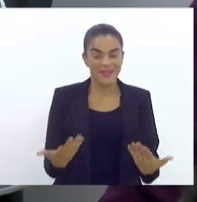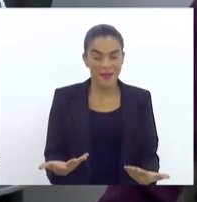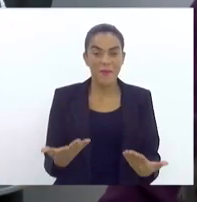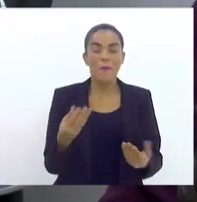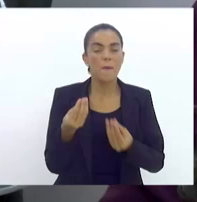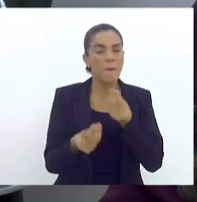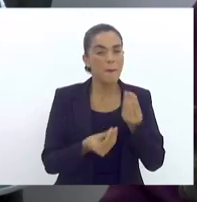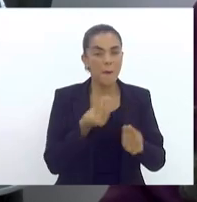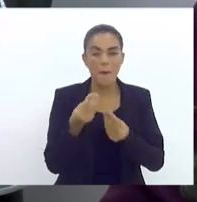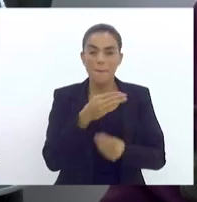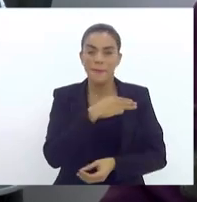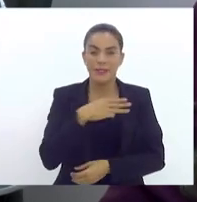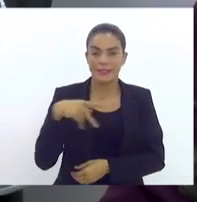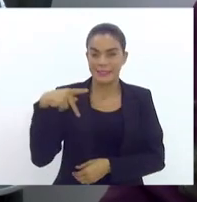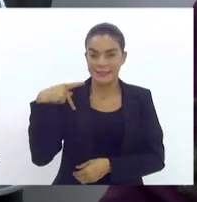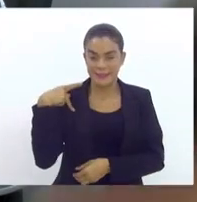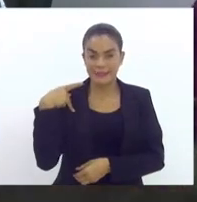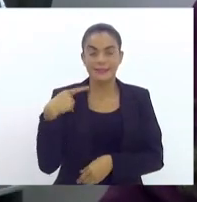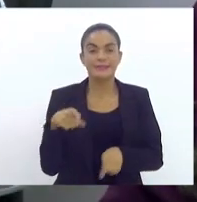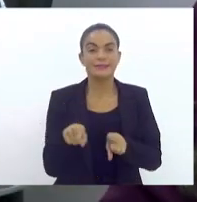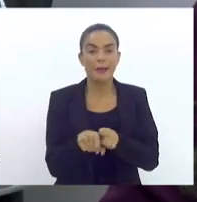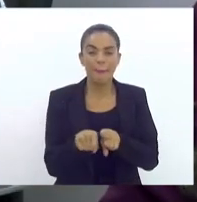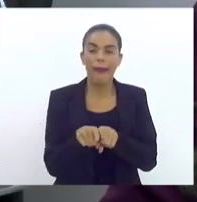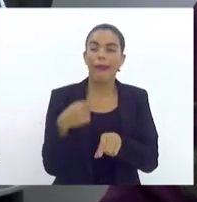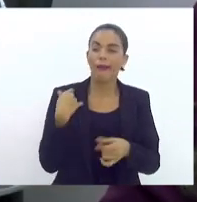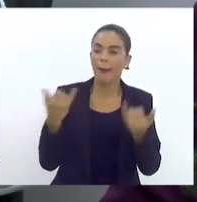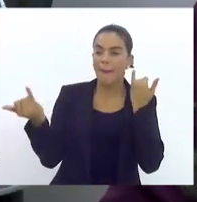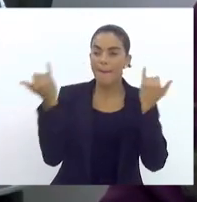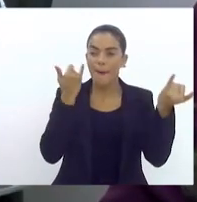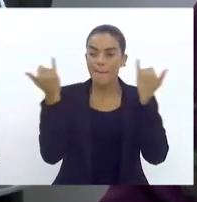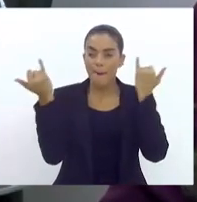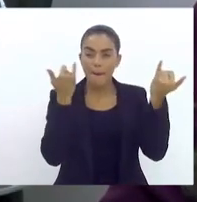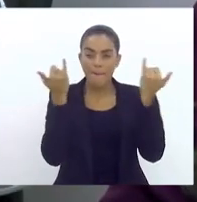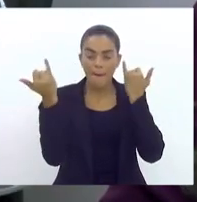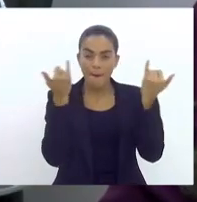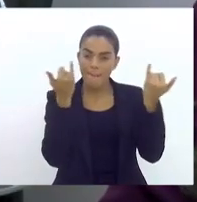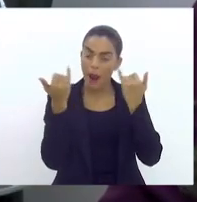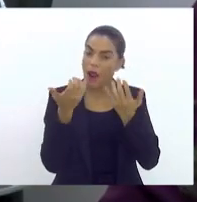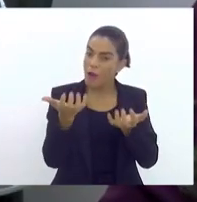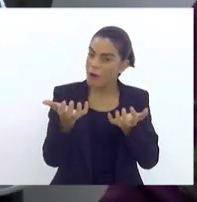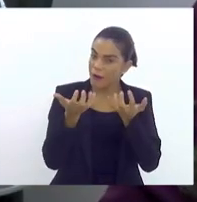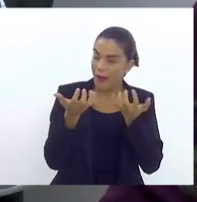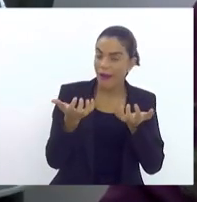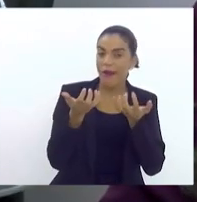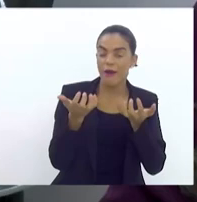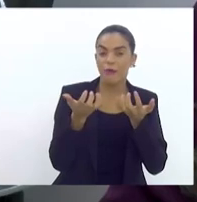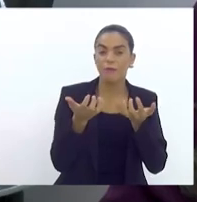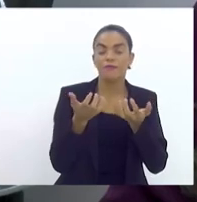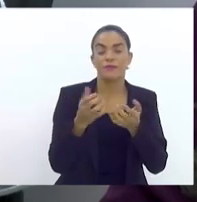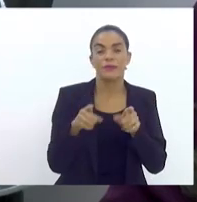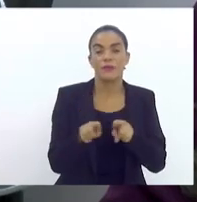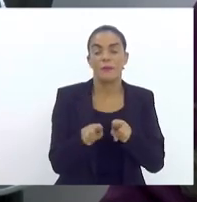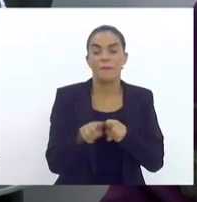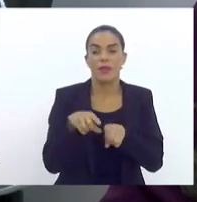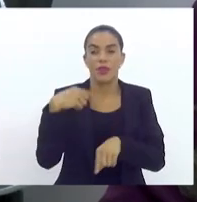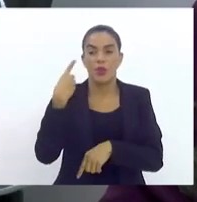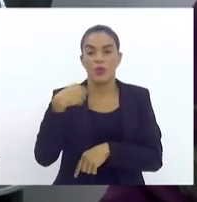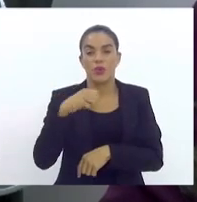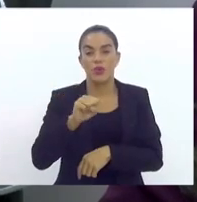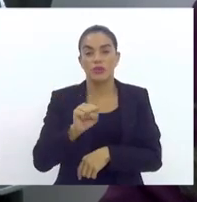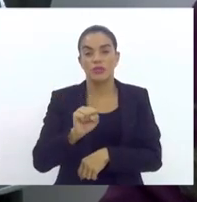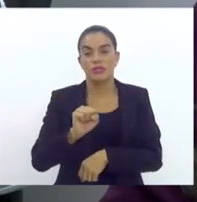como o ministério público e ouvir muito da senhora e também do doutor salvei